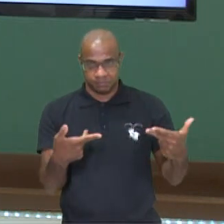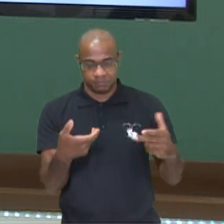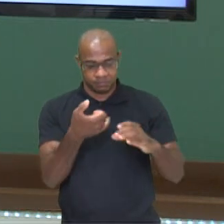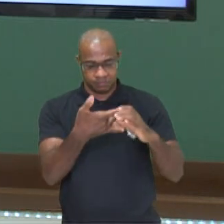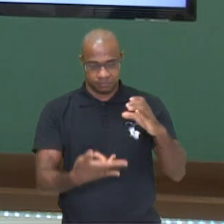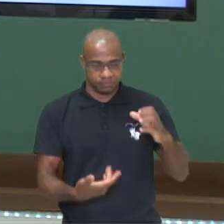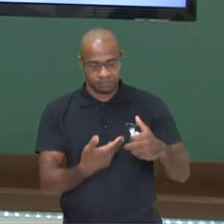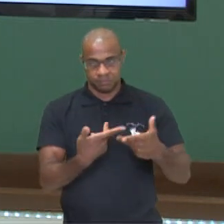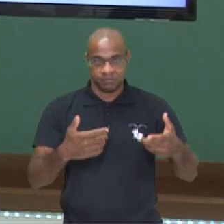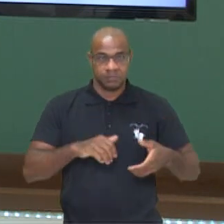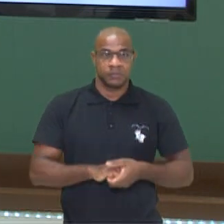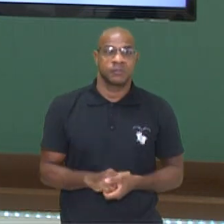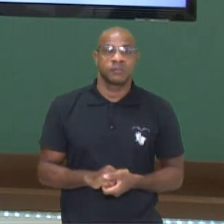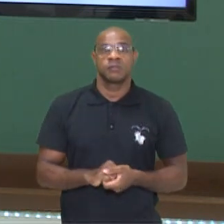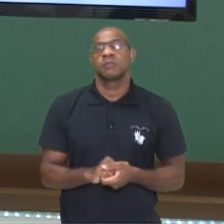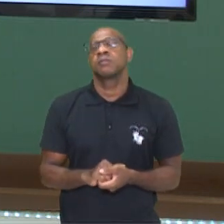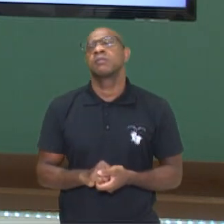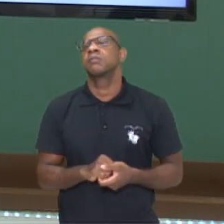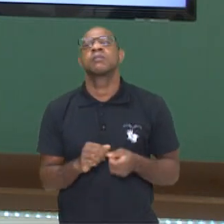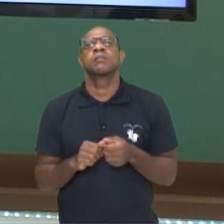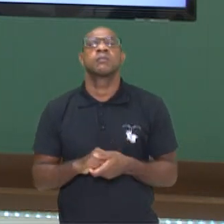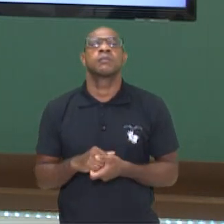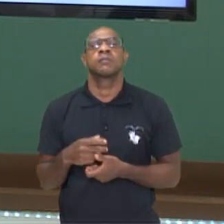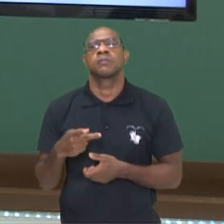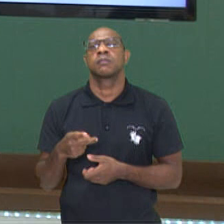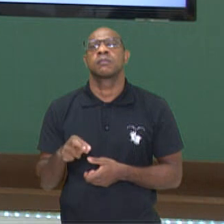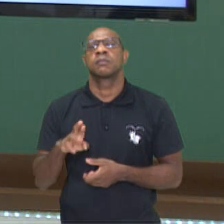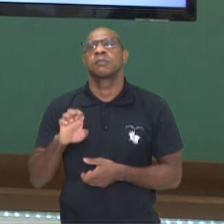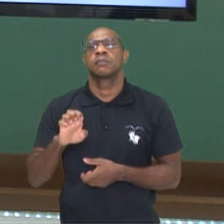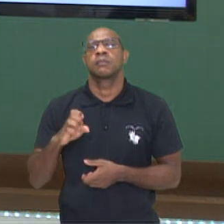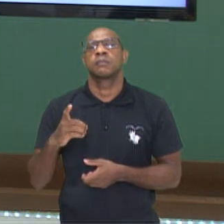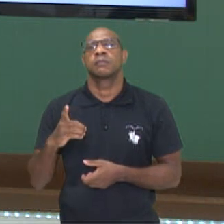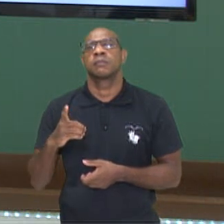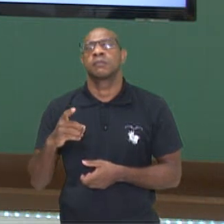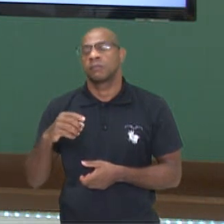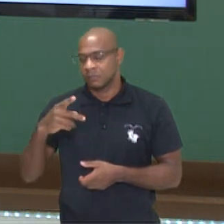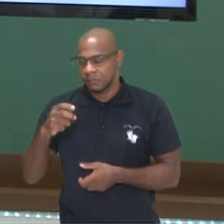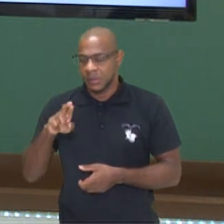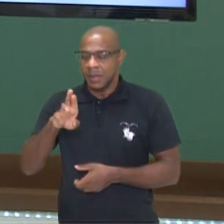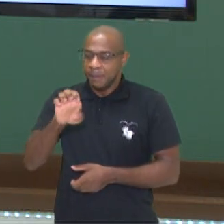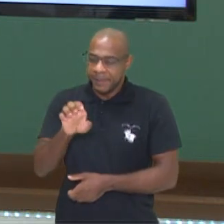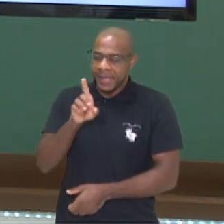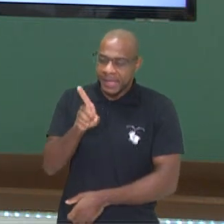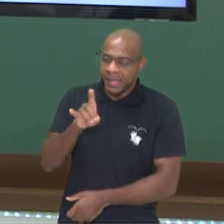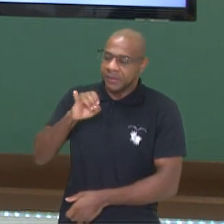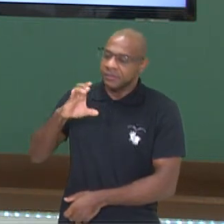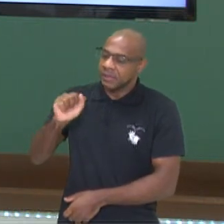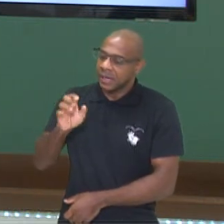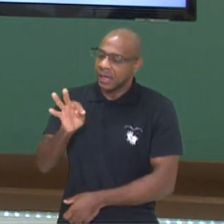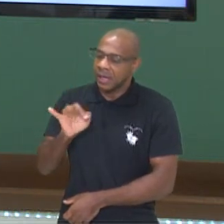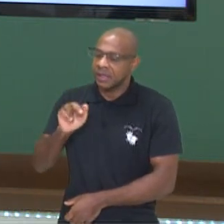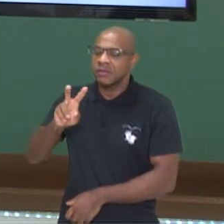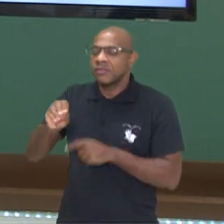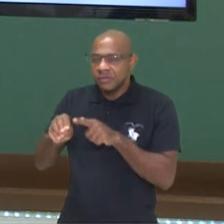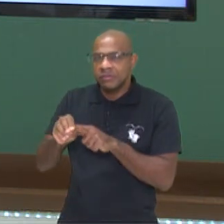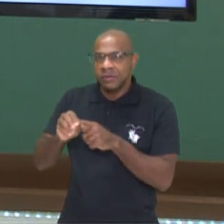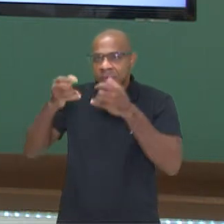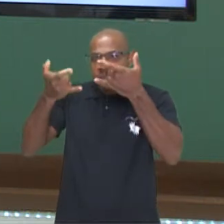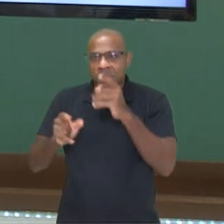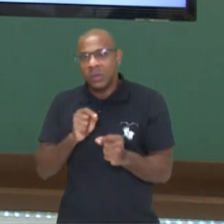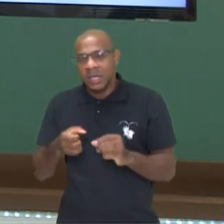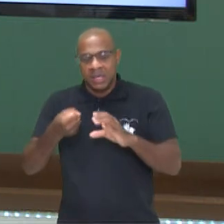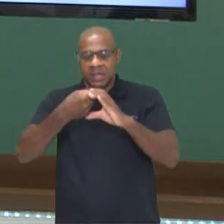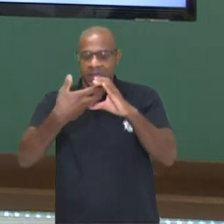gostaria de ver com você, perguntar para você qual é a sua posição, como você age no seu